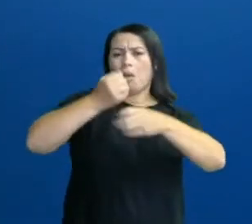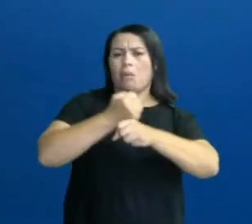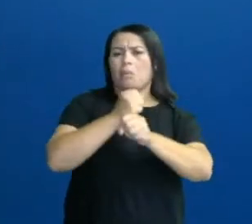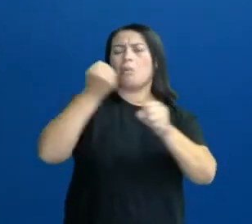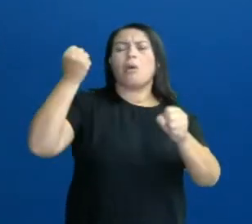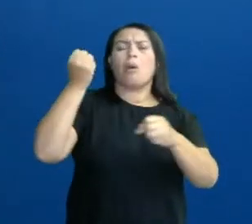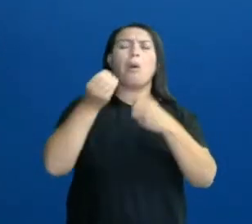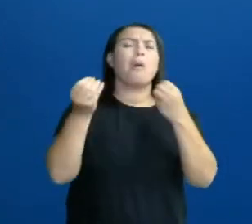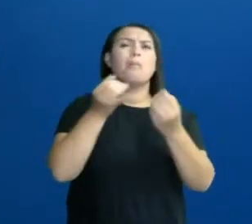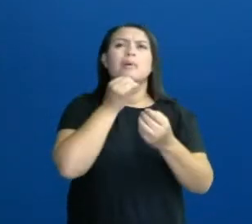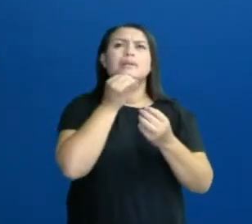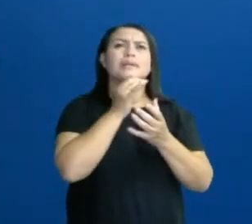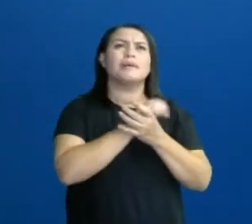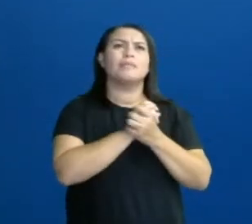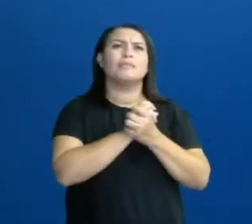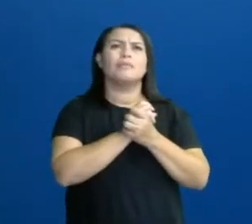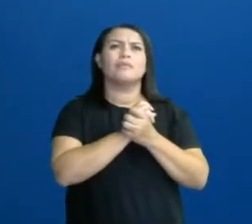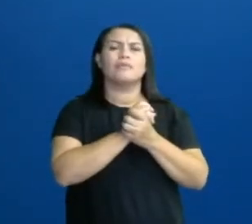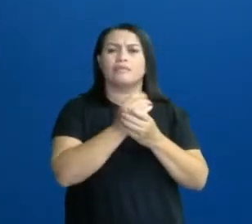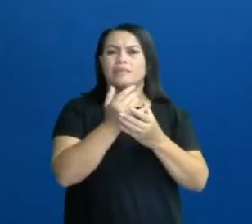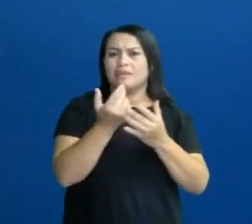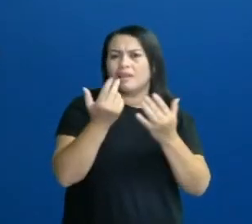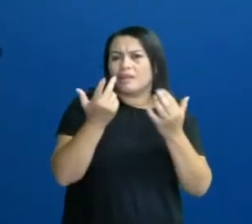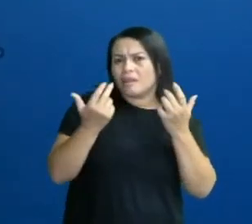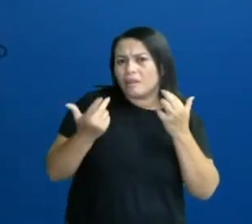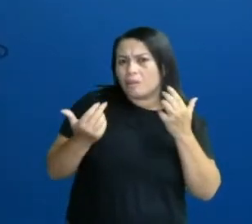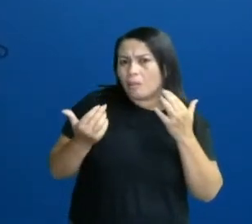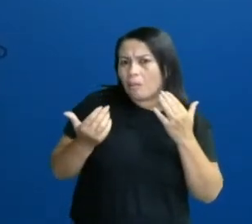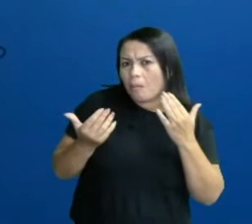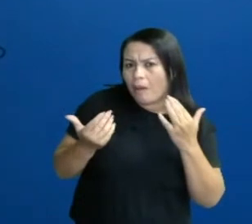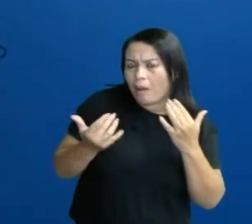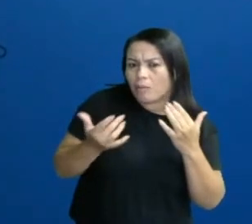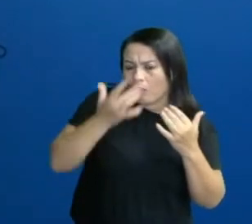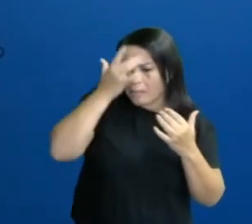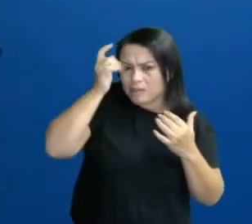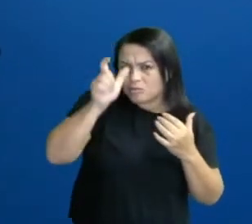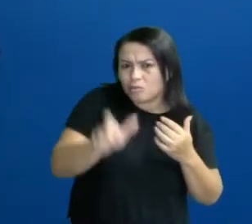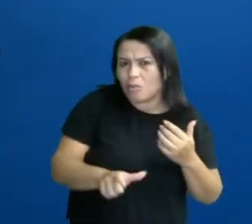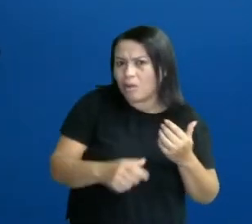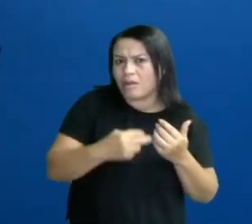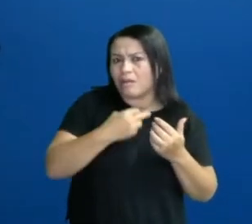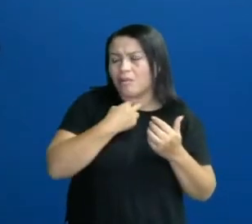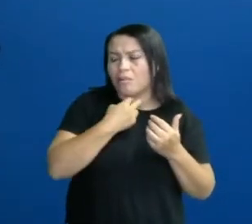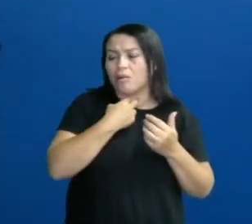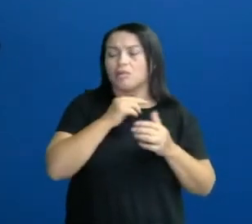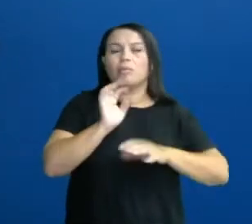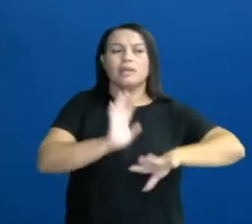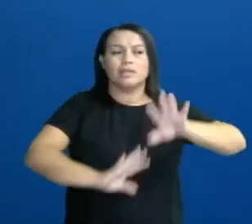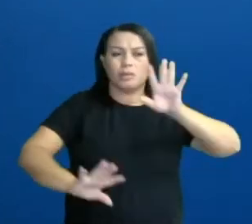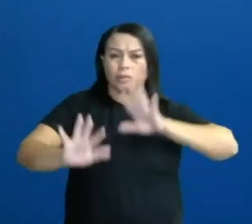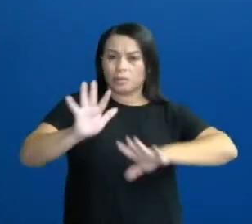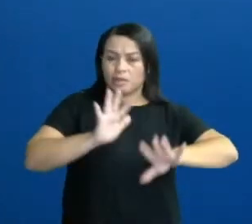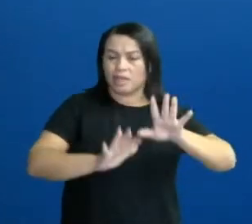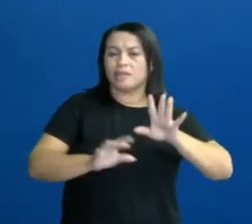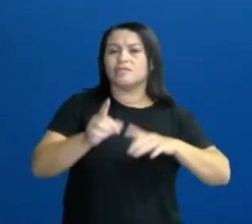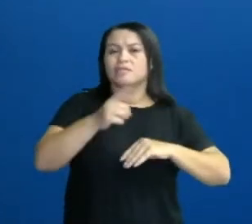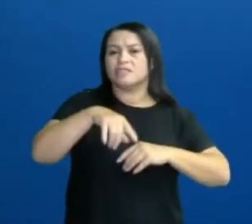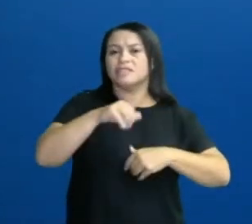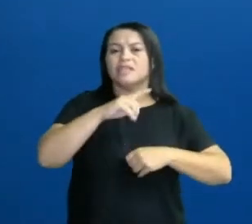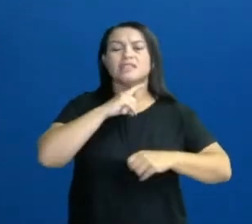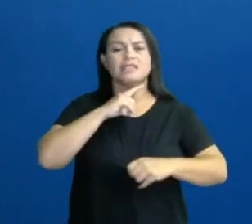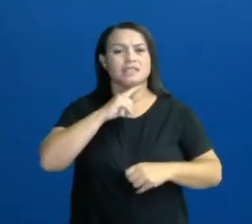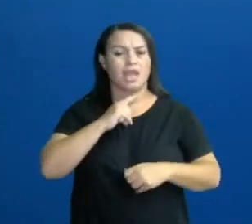você não vai botar de repente num tamanho que dê a entender que seja do tamanho de uma pessoa, por exemplo. Então, todo esse cuidado de você ter